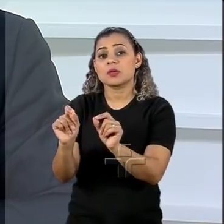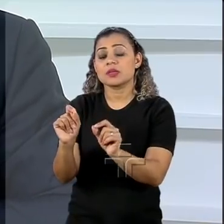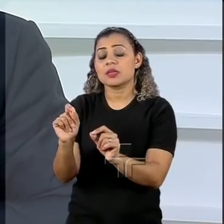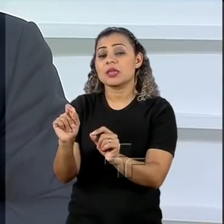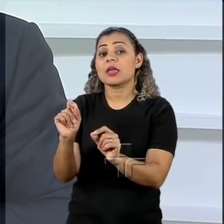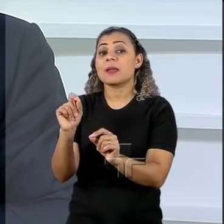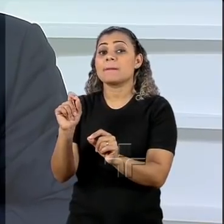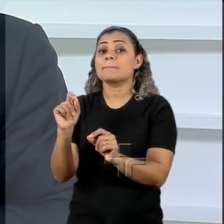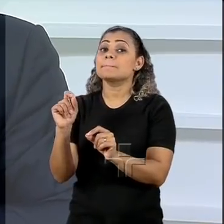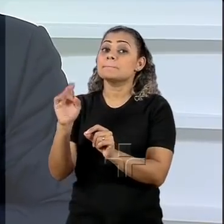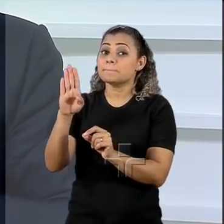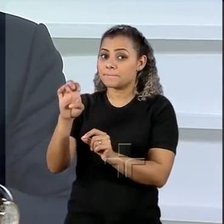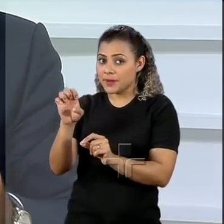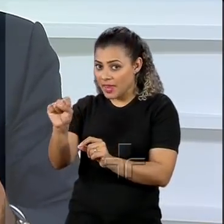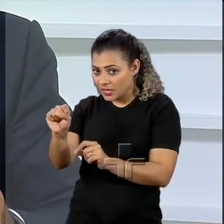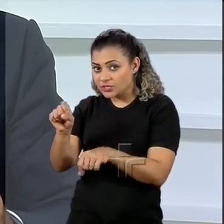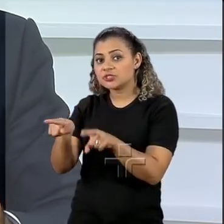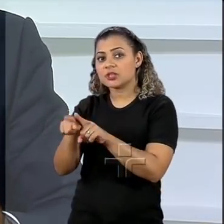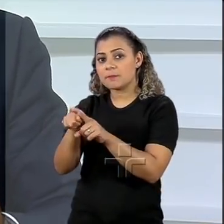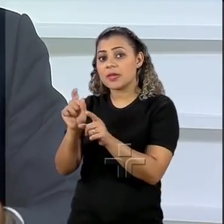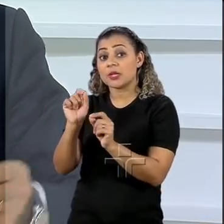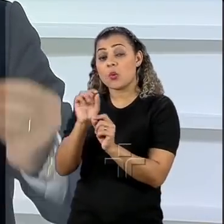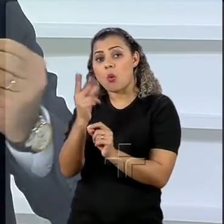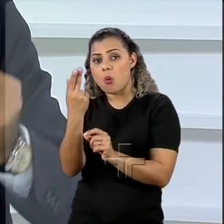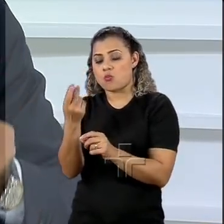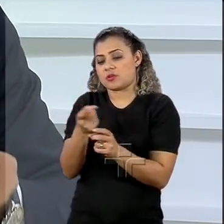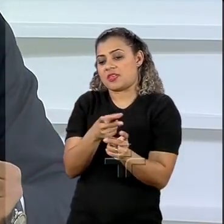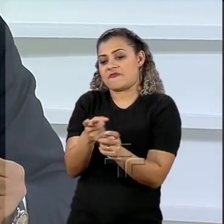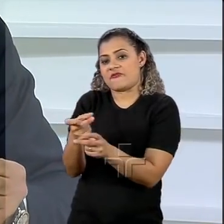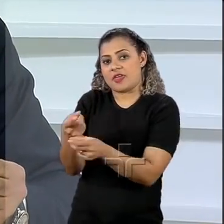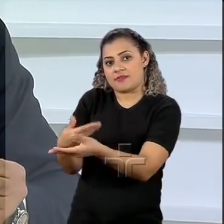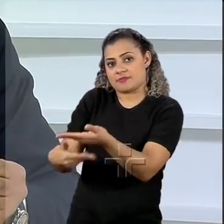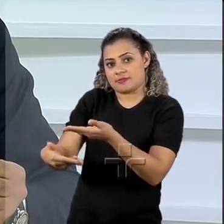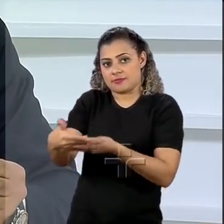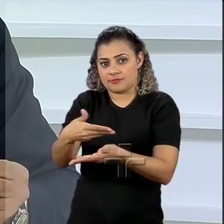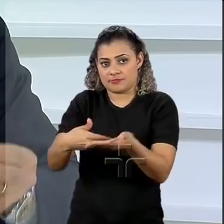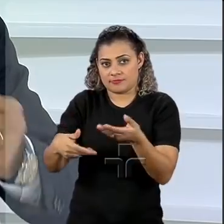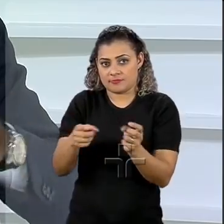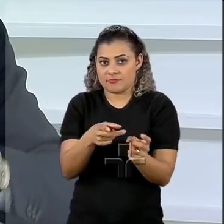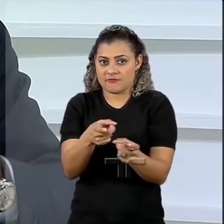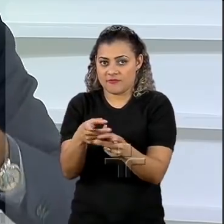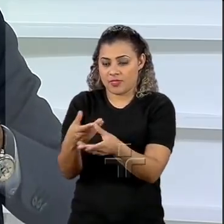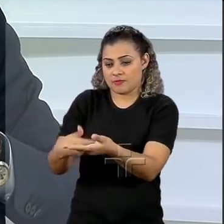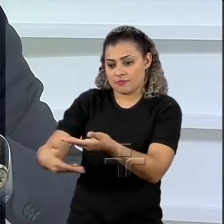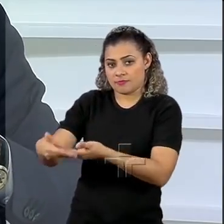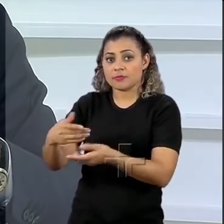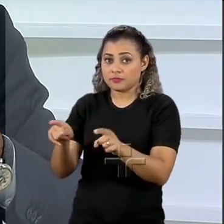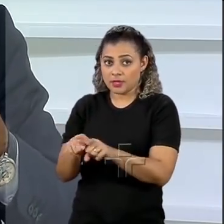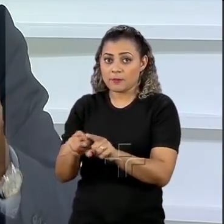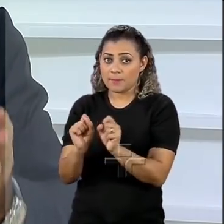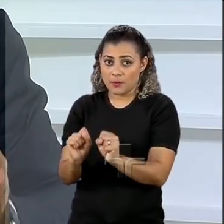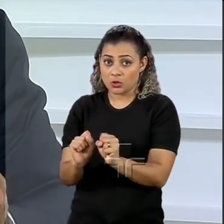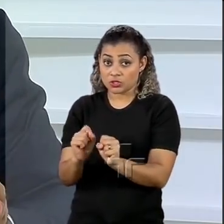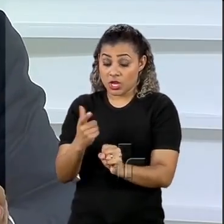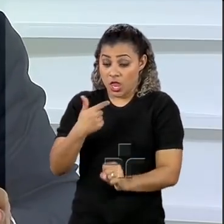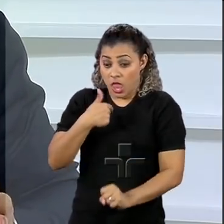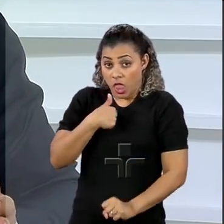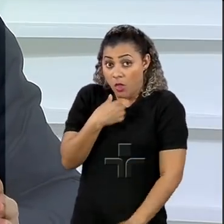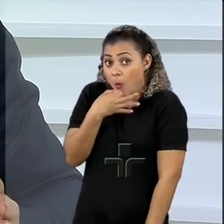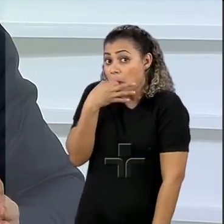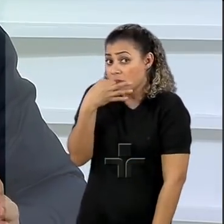que produzam ou comercializem. Com base nisso, e acho eu